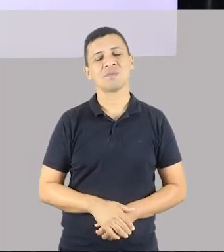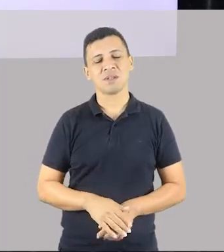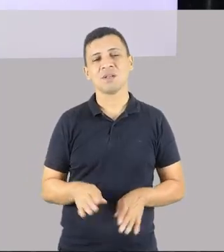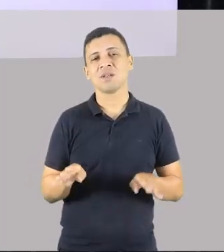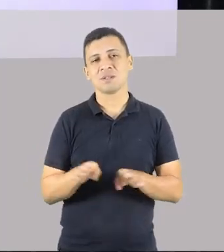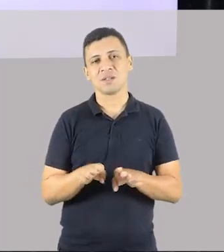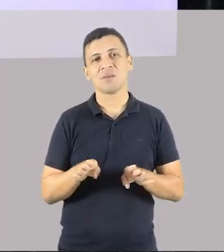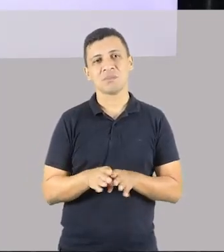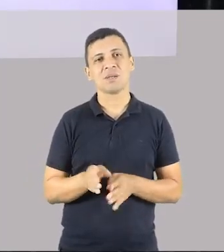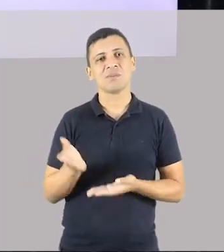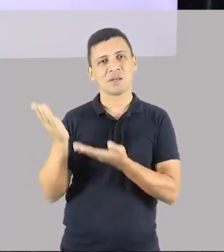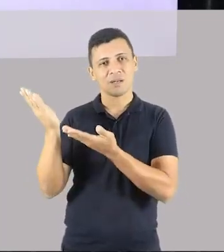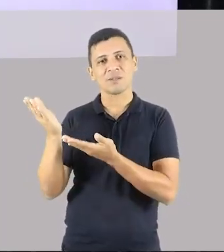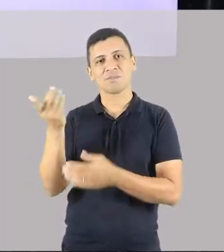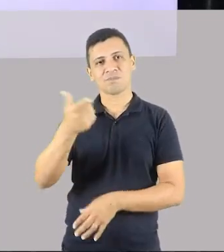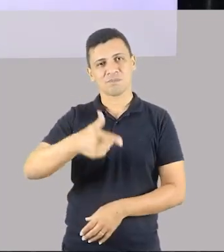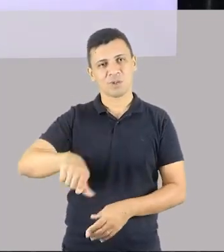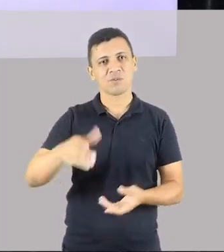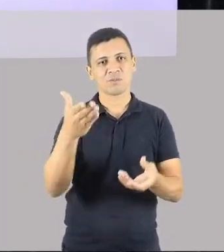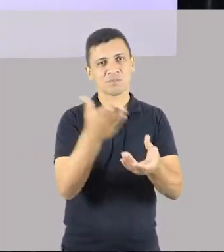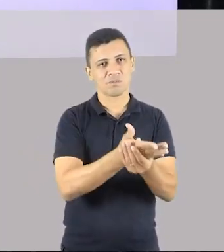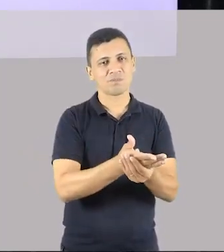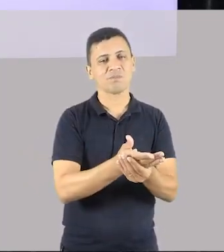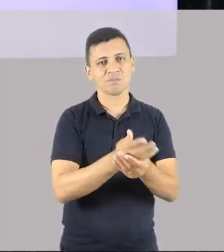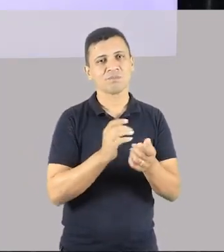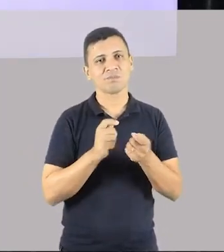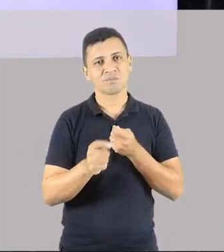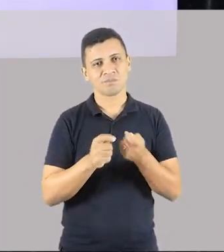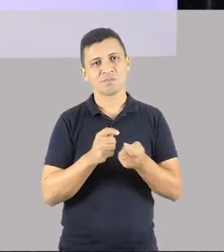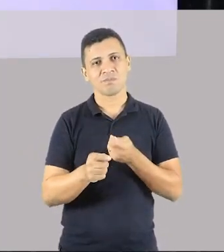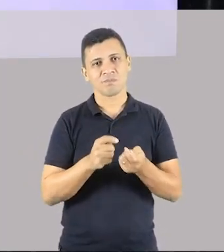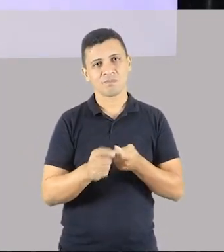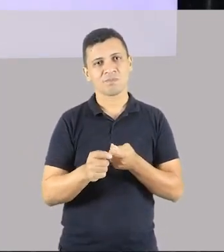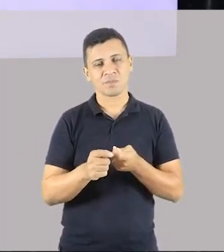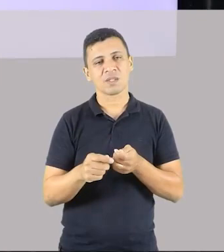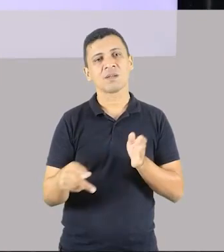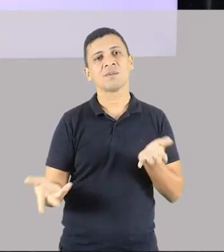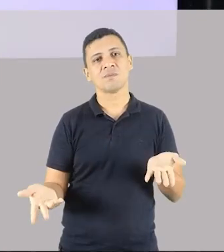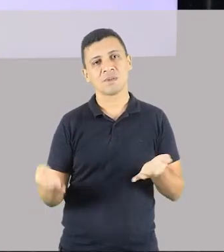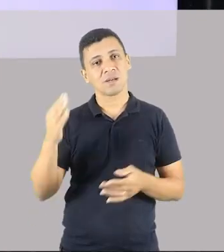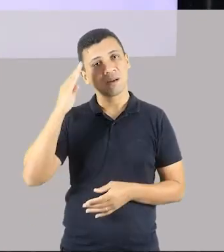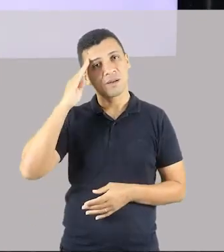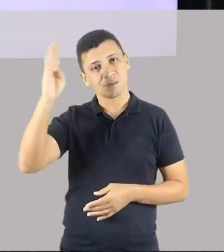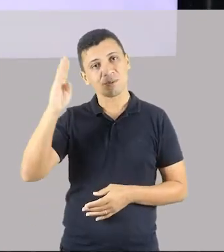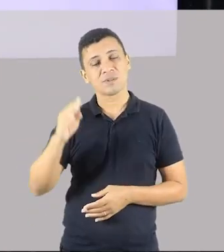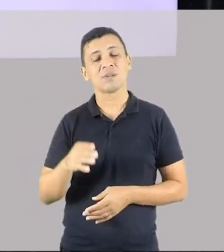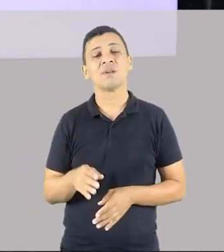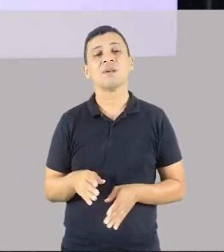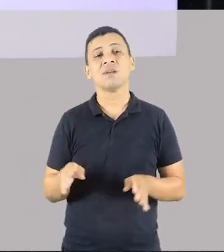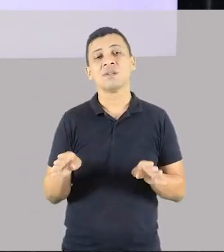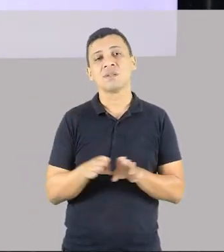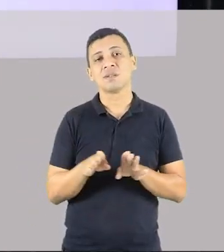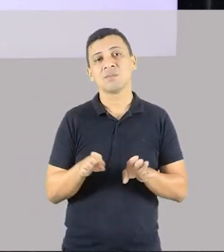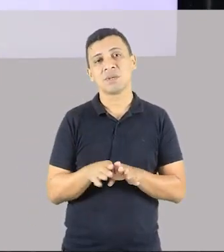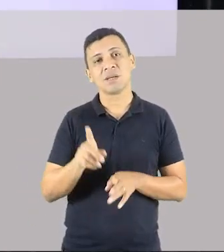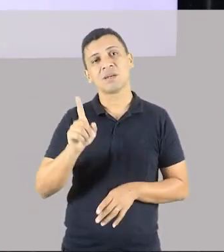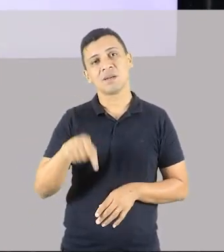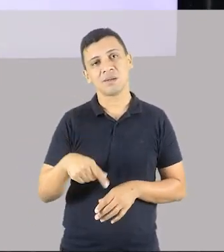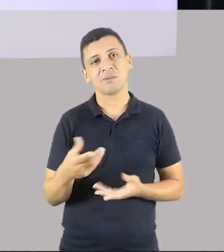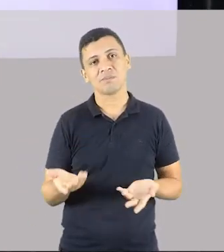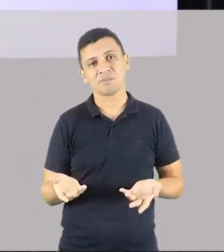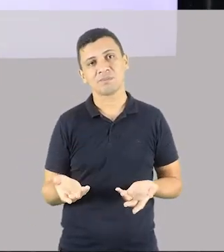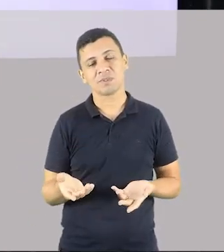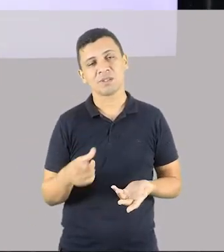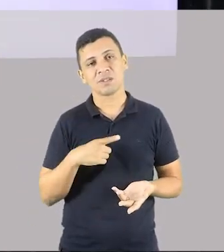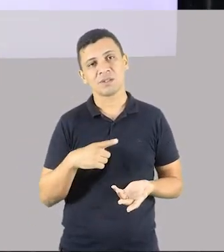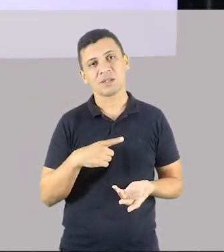também aparece aqui, novamente reforçando como princípio da administração pública e, por óbvio, também é um princípio